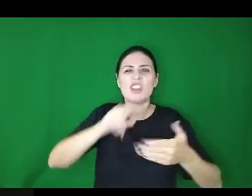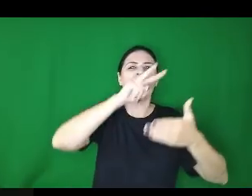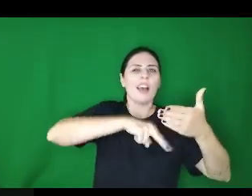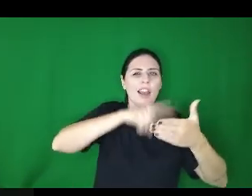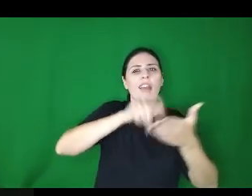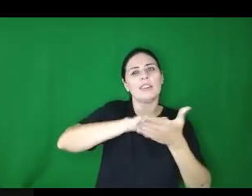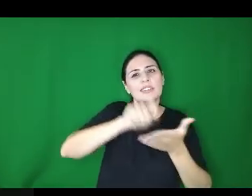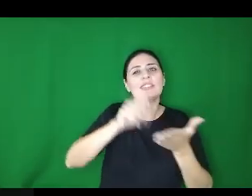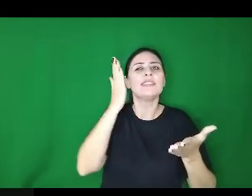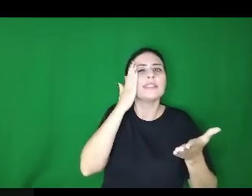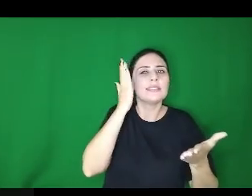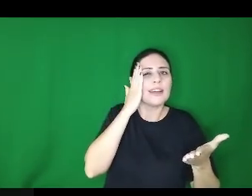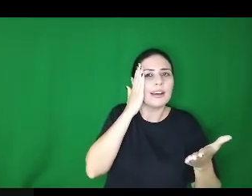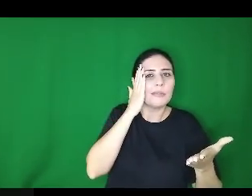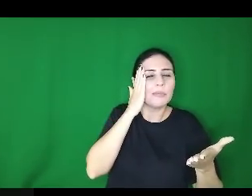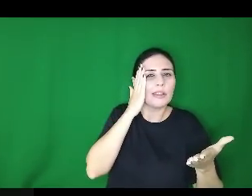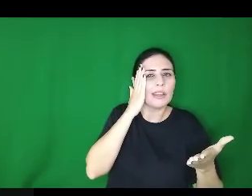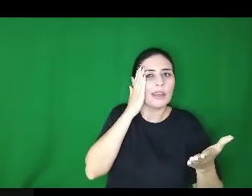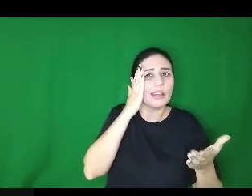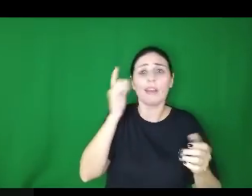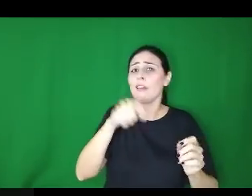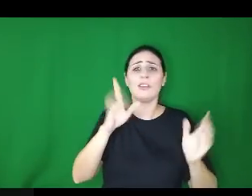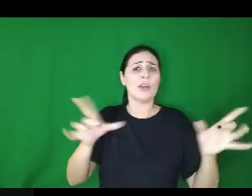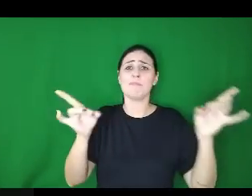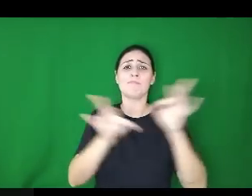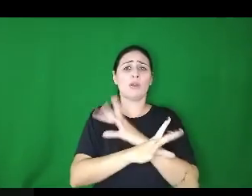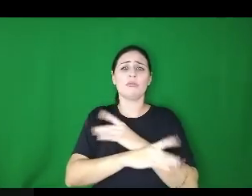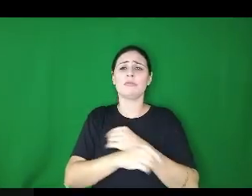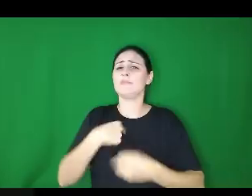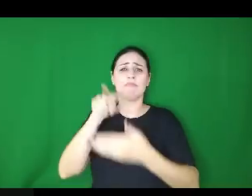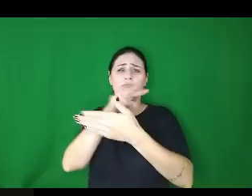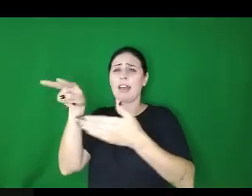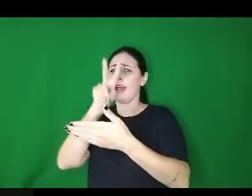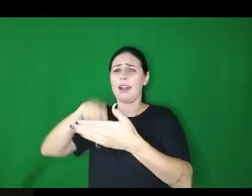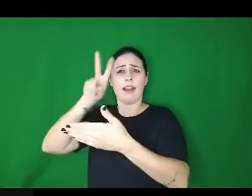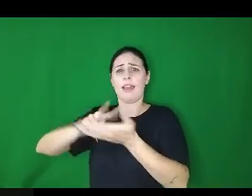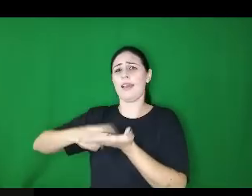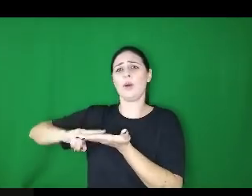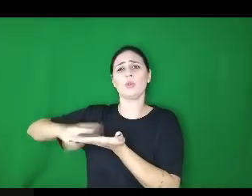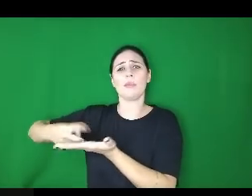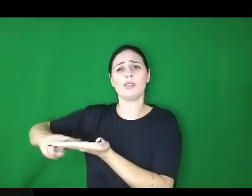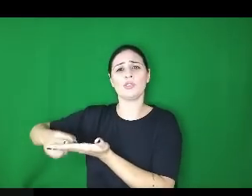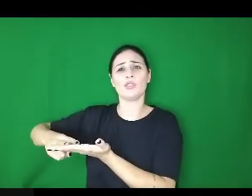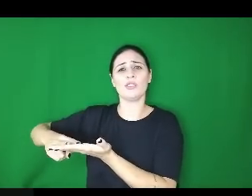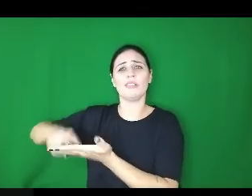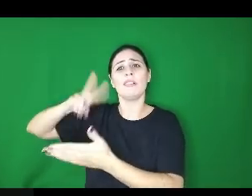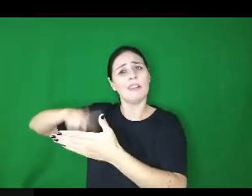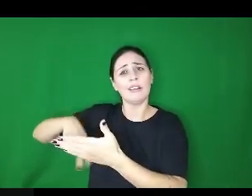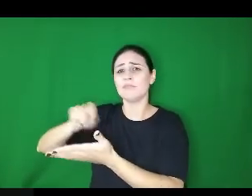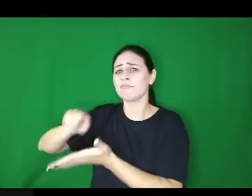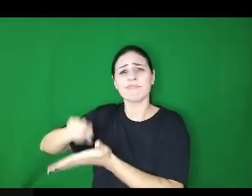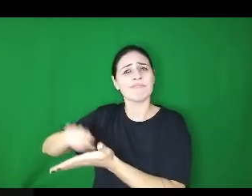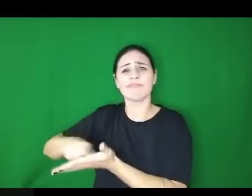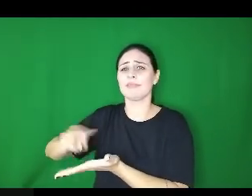aprendizagem é uma ação em que minha atenção, meu esforço psíquico está todo voltado para ele. Depois que